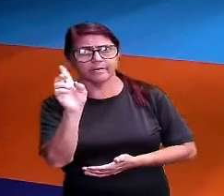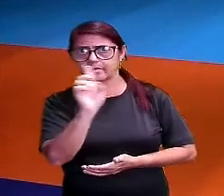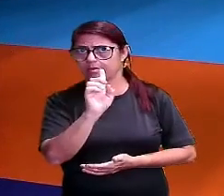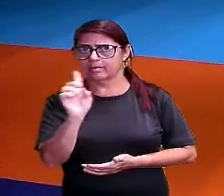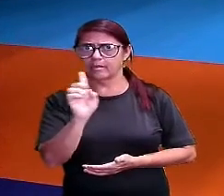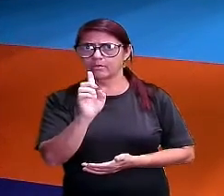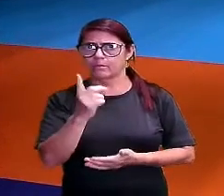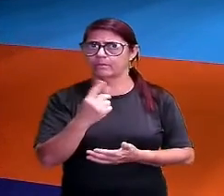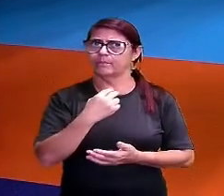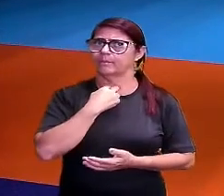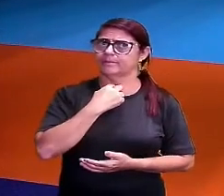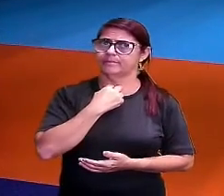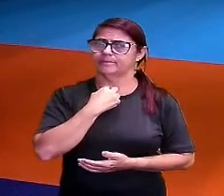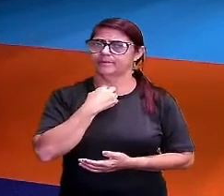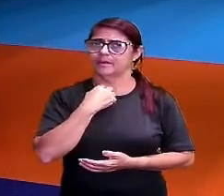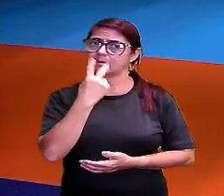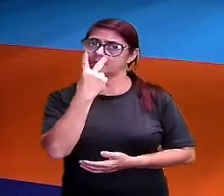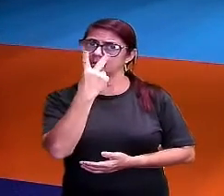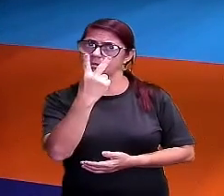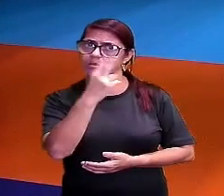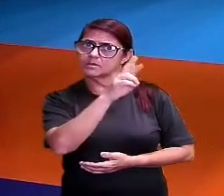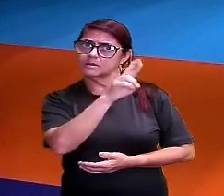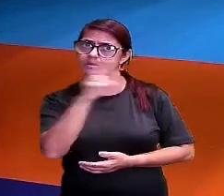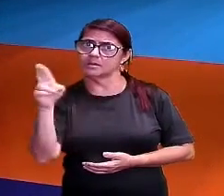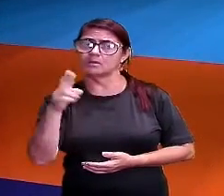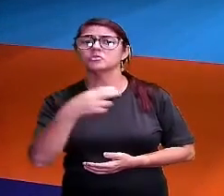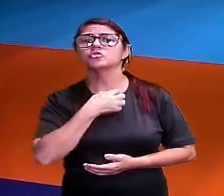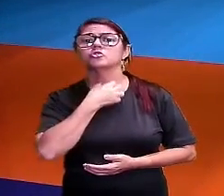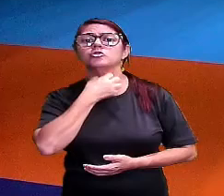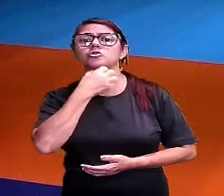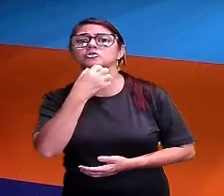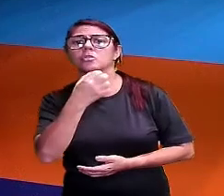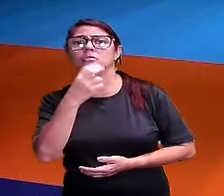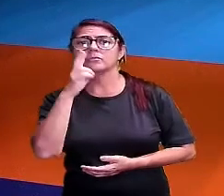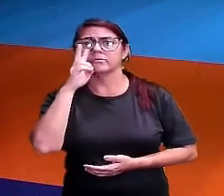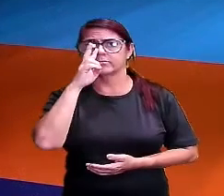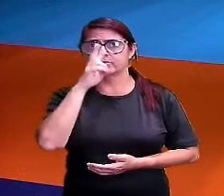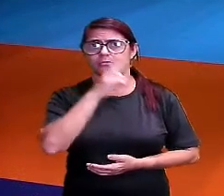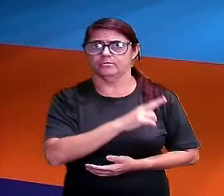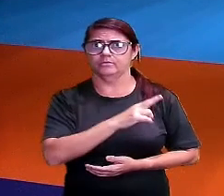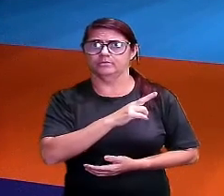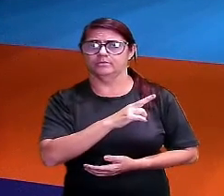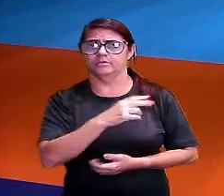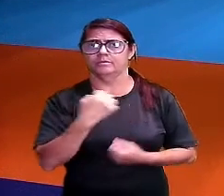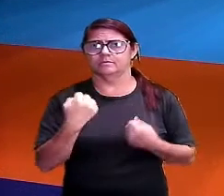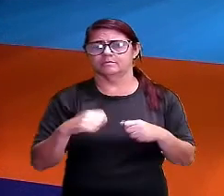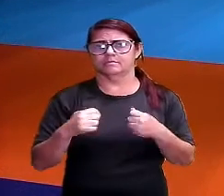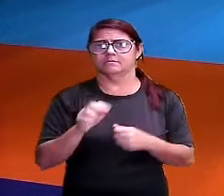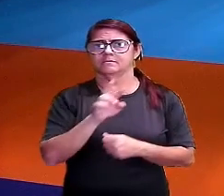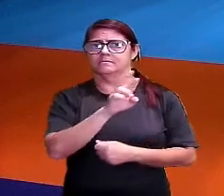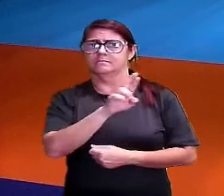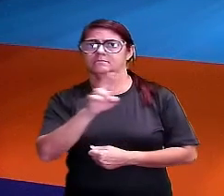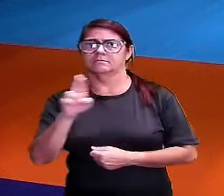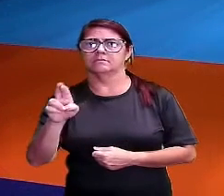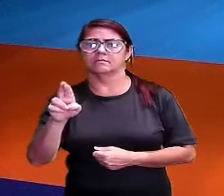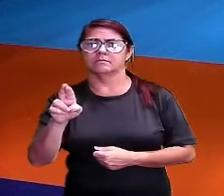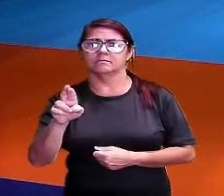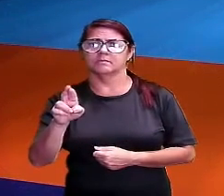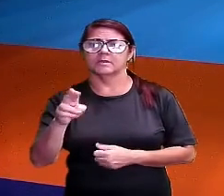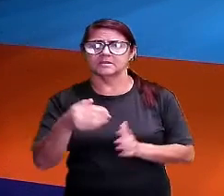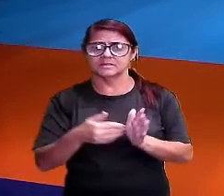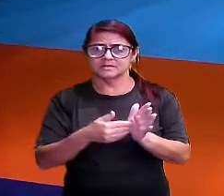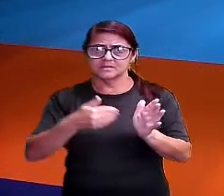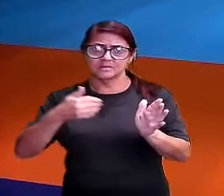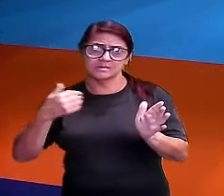pode. Cachorro, para ter esse som de cachorro, tem que ter duas letras R's. Se a gente tirar